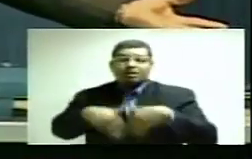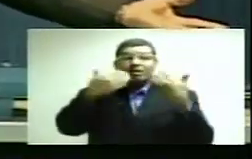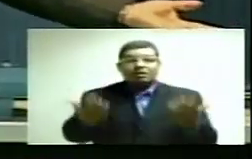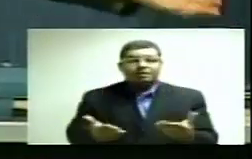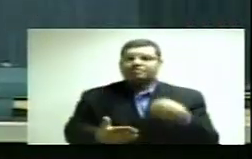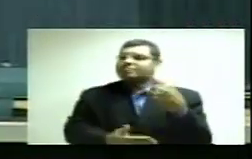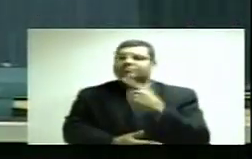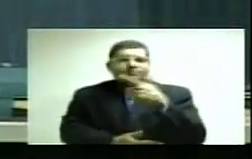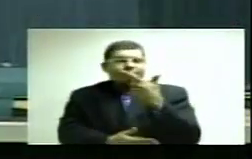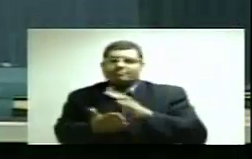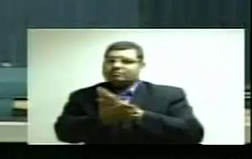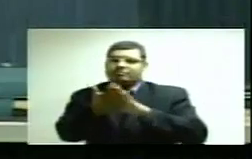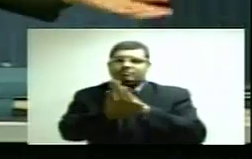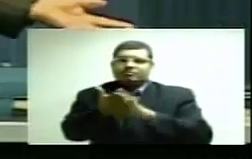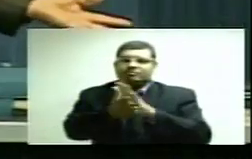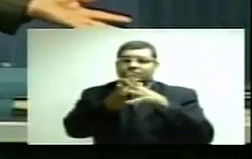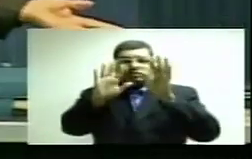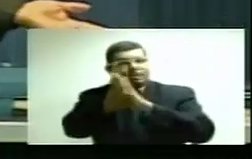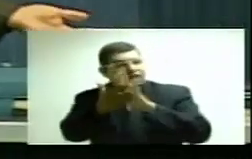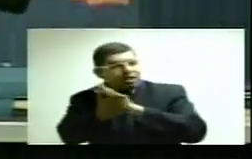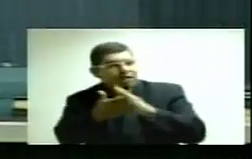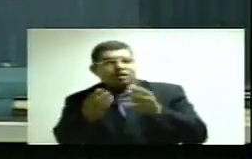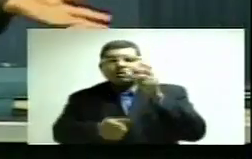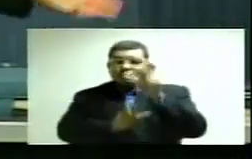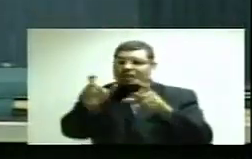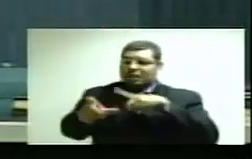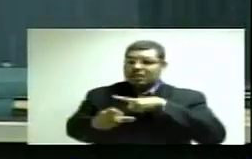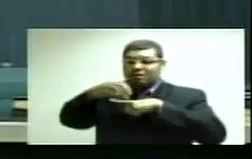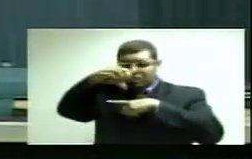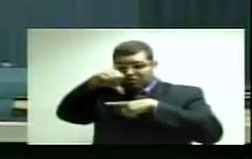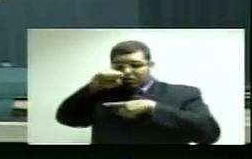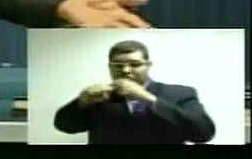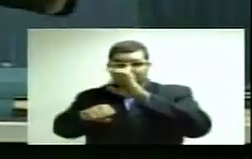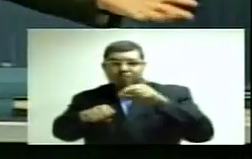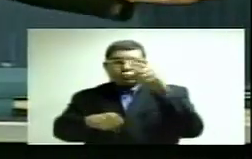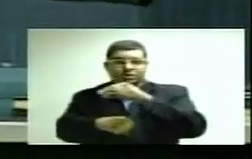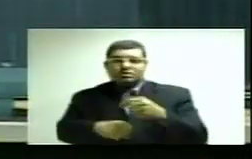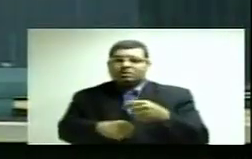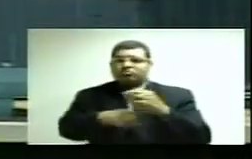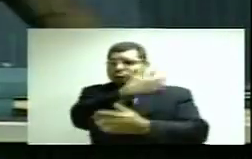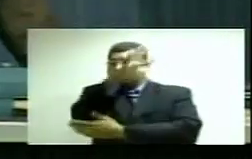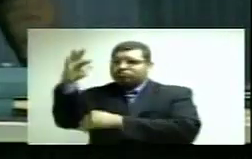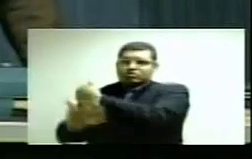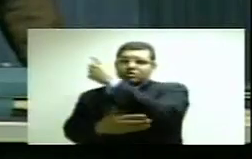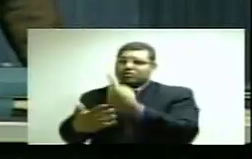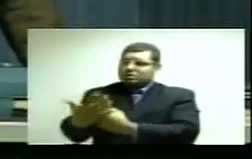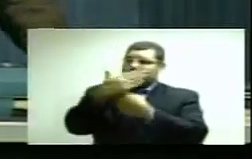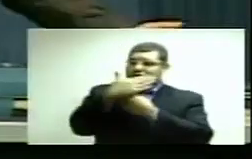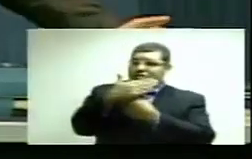Ora, nós não nos vangloriamos de que temos 98% da nossa floresta